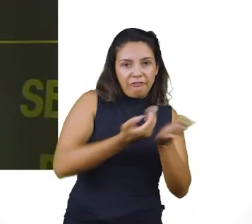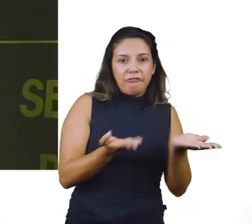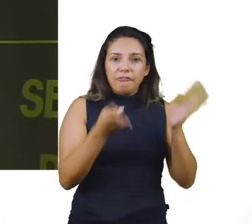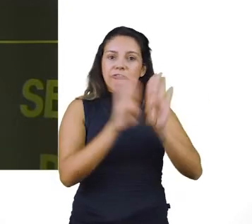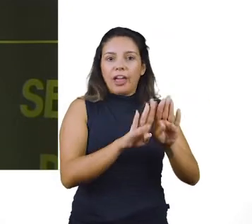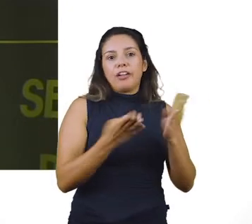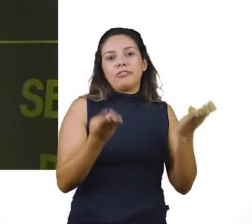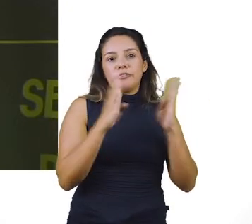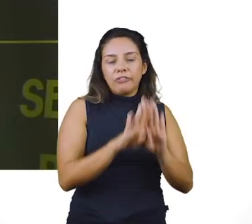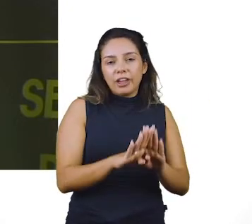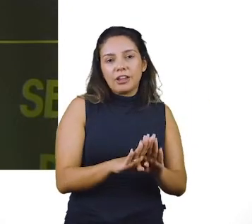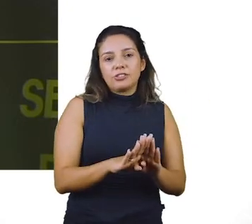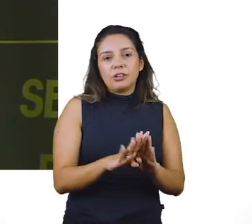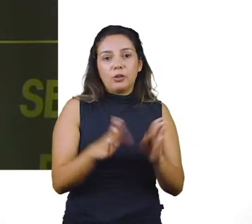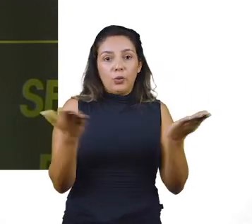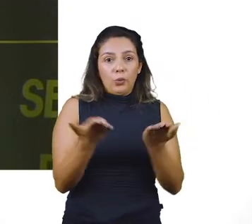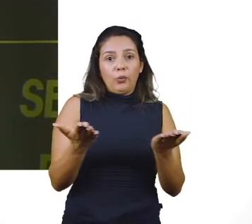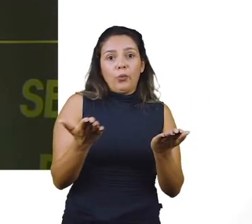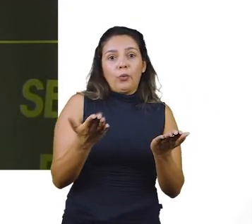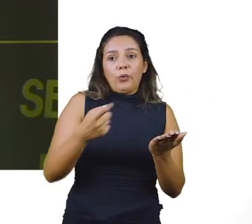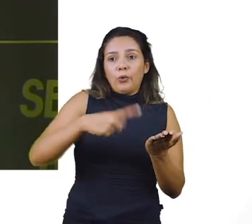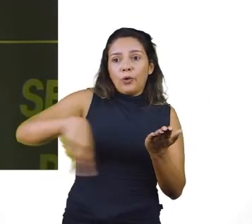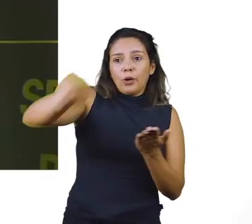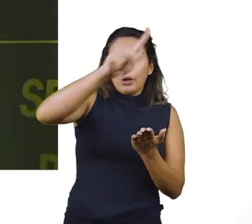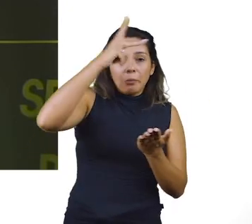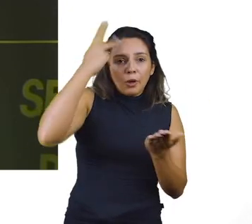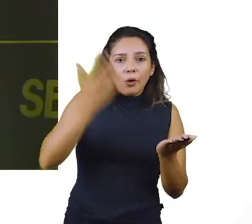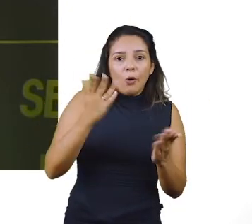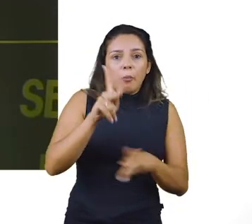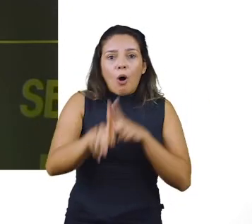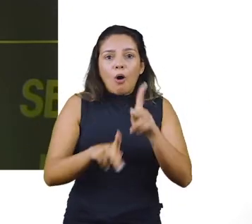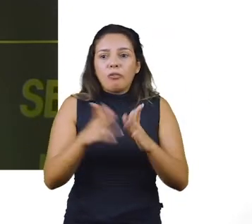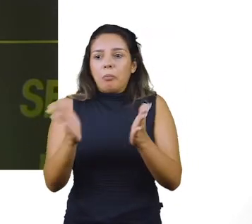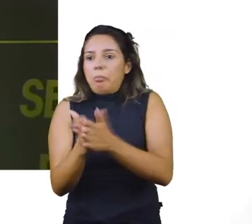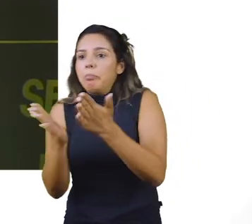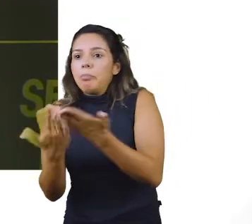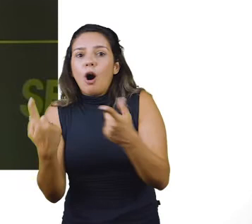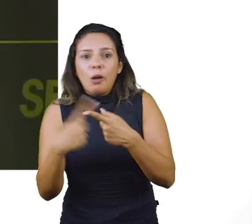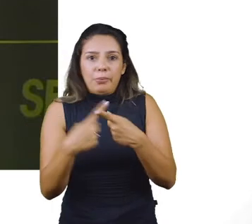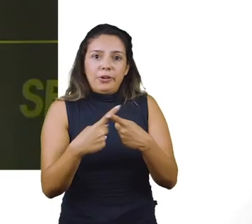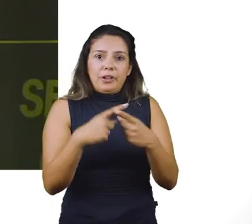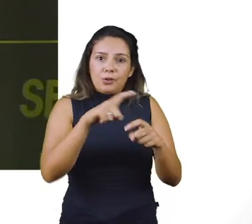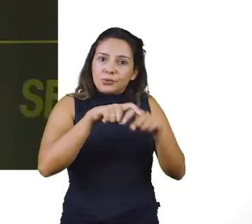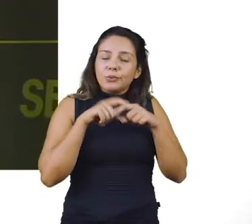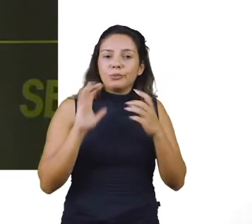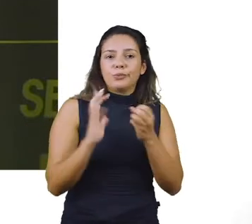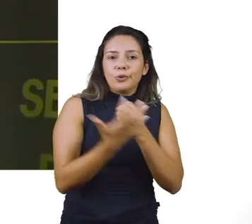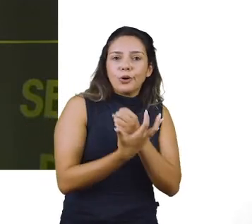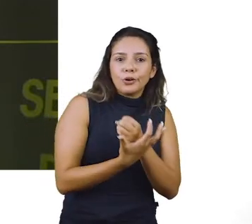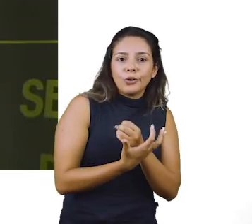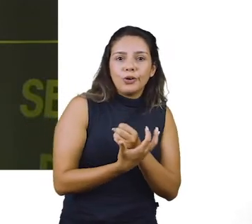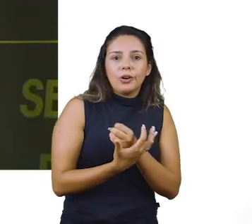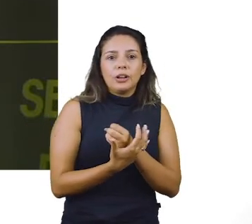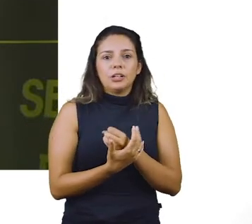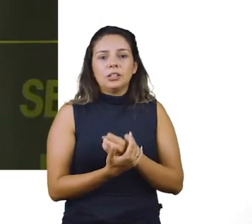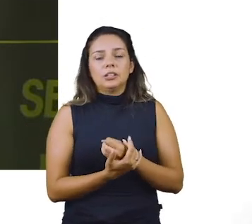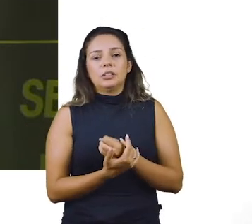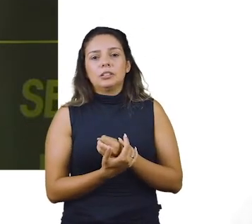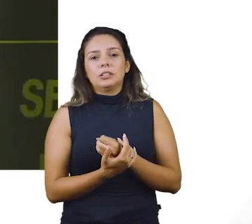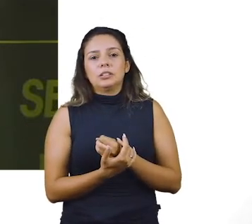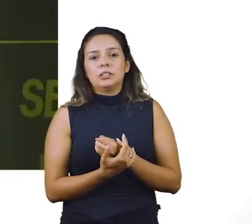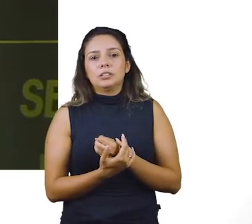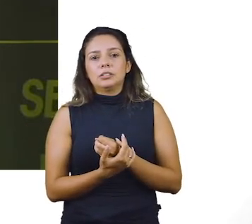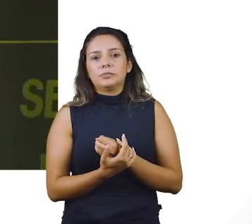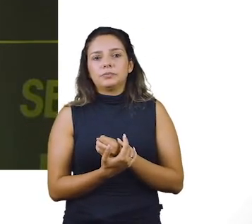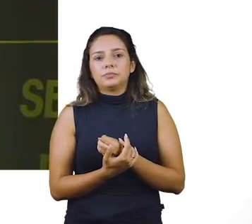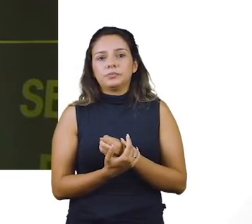O povo penalizado. Então, o livro no Brasil, infelizmente, ainda